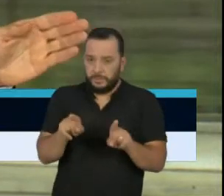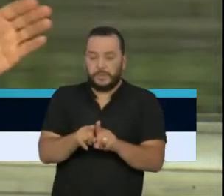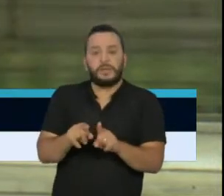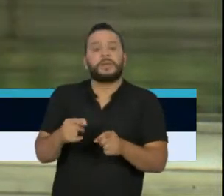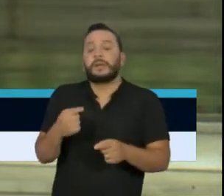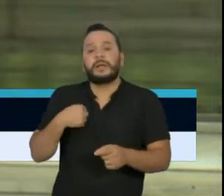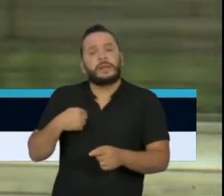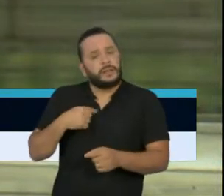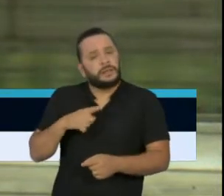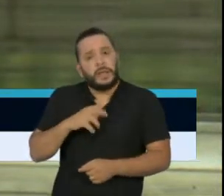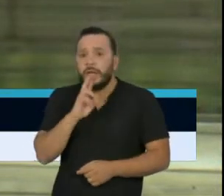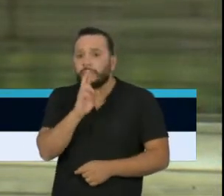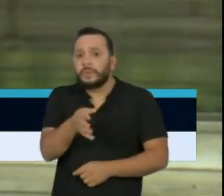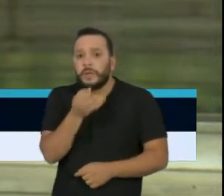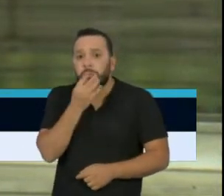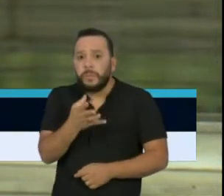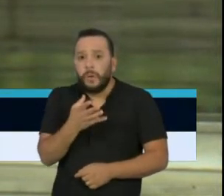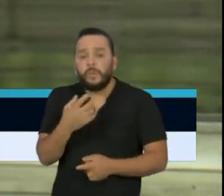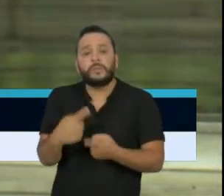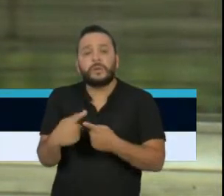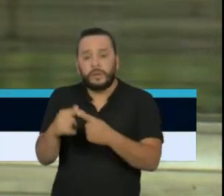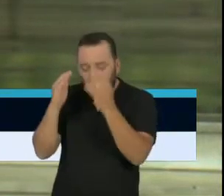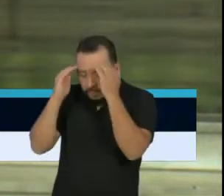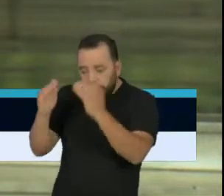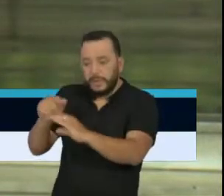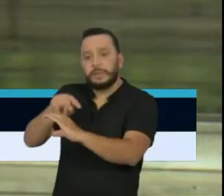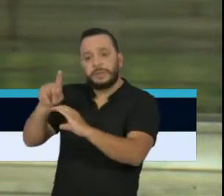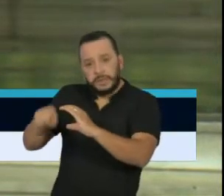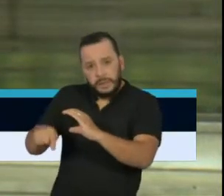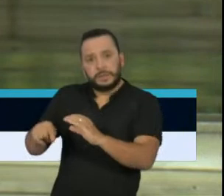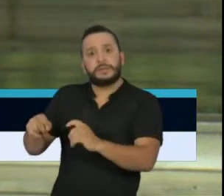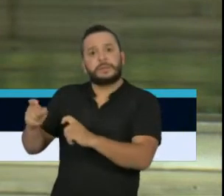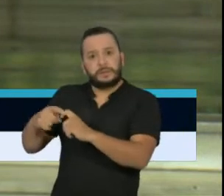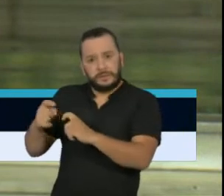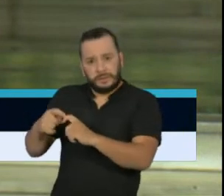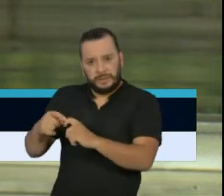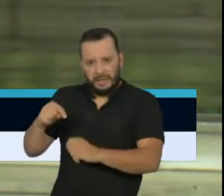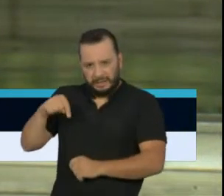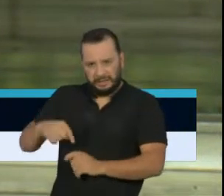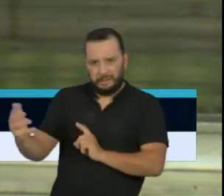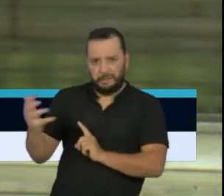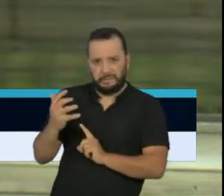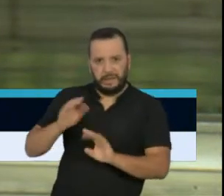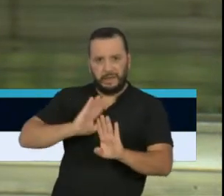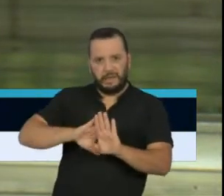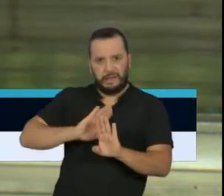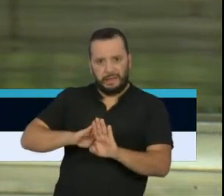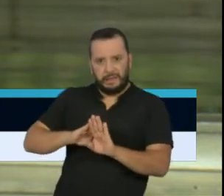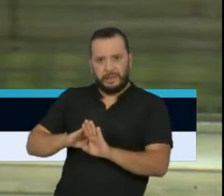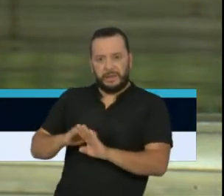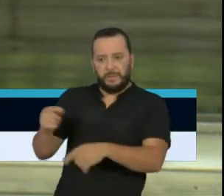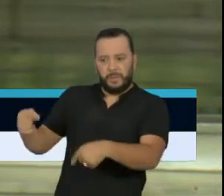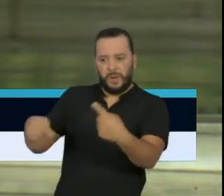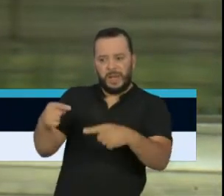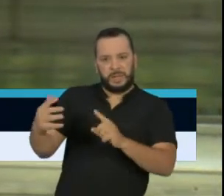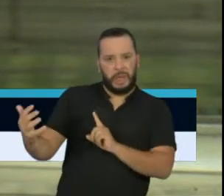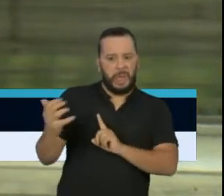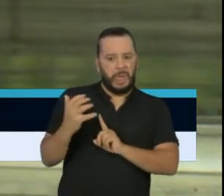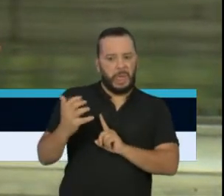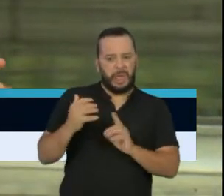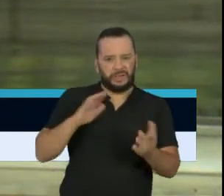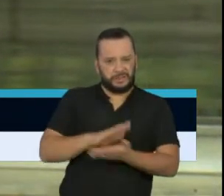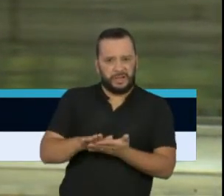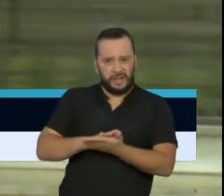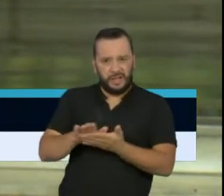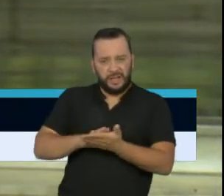a medicina. Aqui nós não seguimos nem fatores políticos, nem ideológicos, nem partidários, nem a pressão de quem quer que seja,